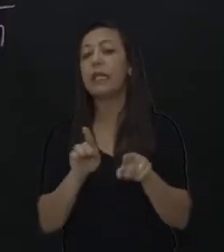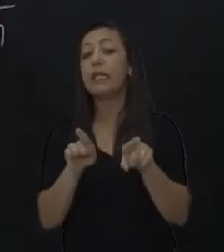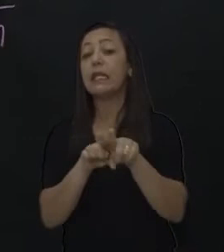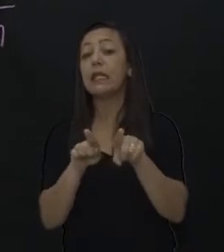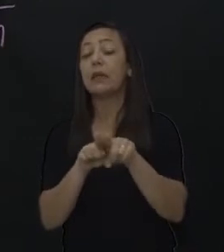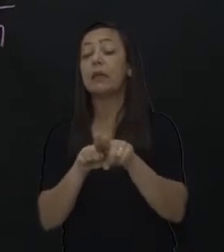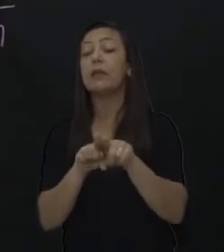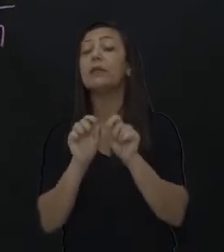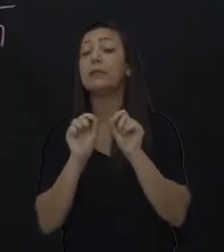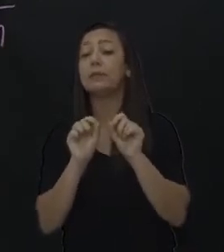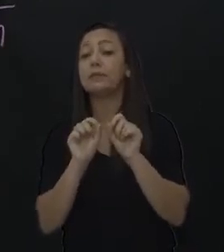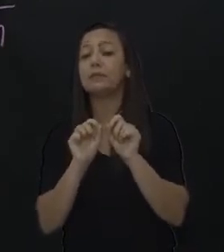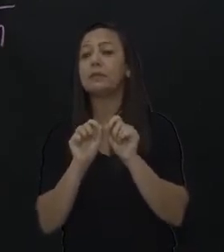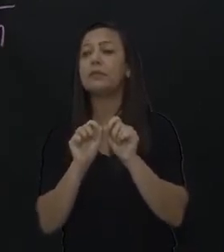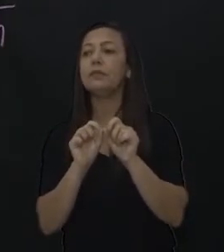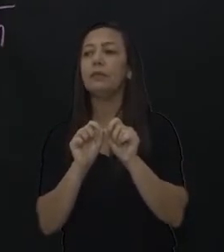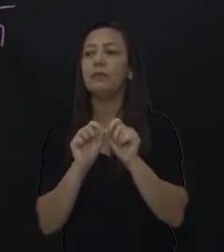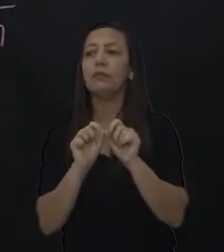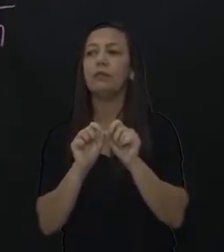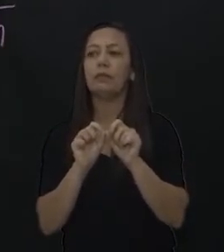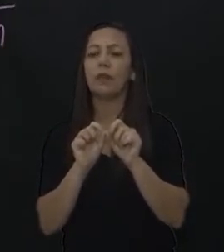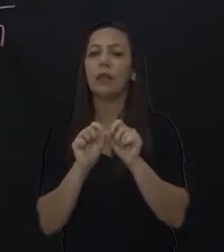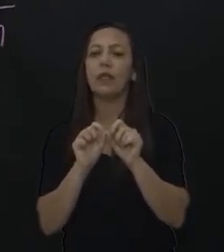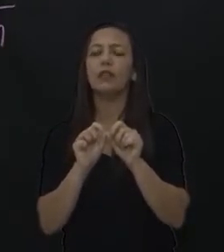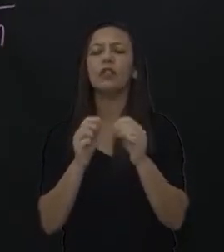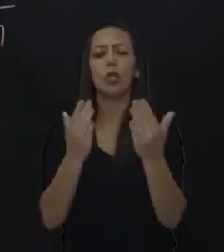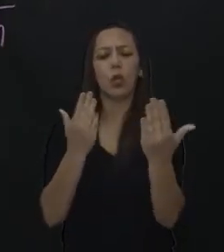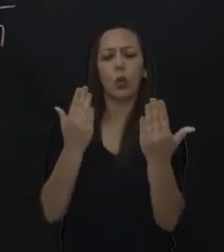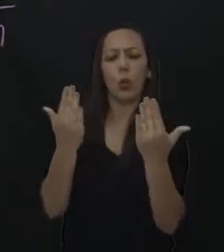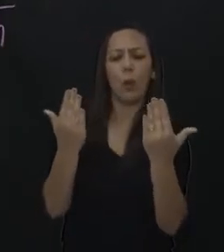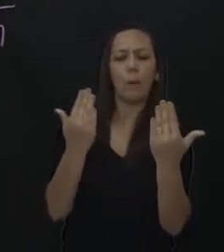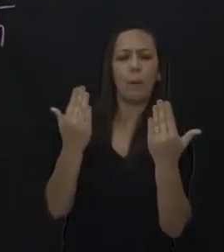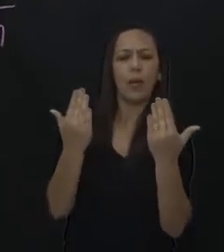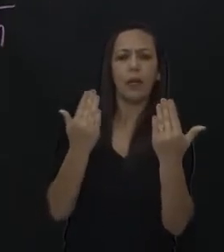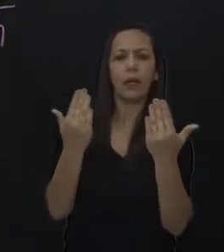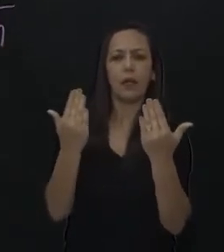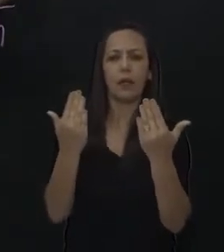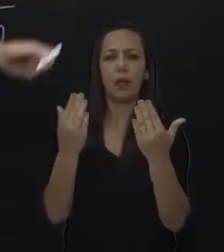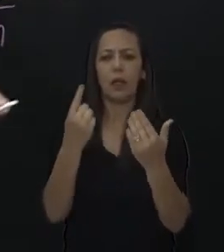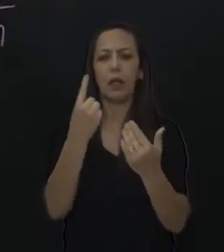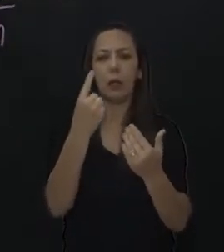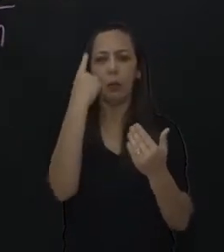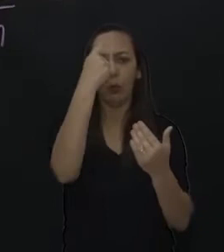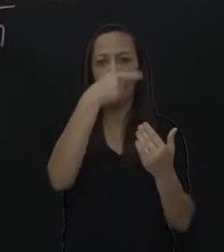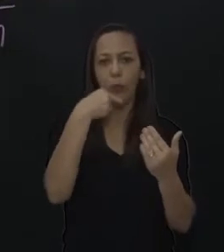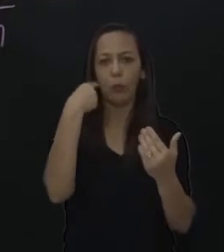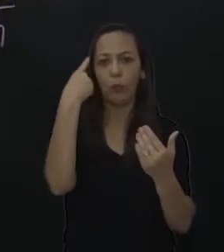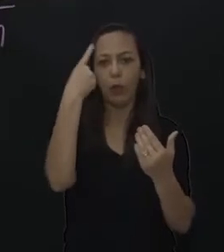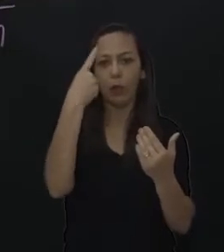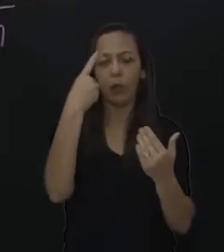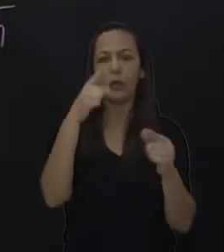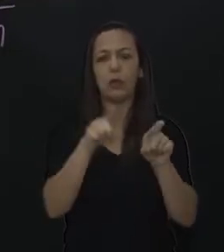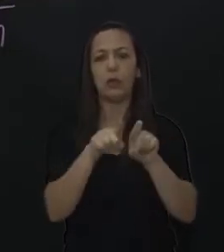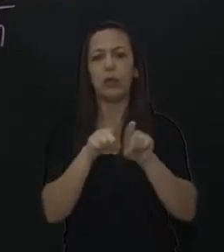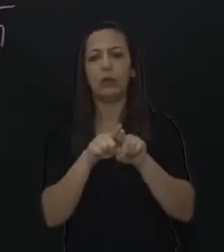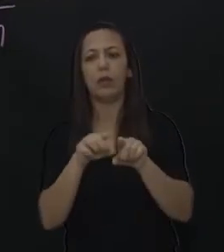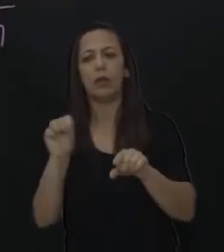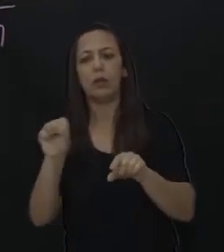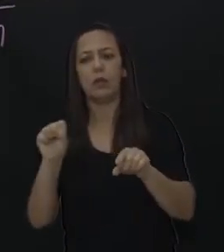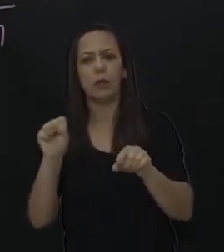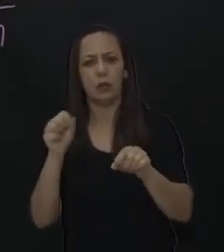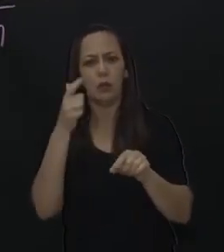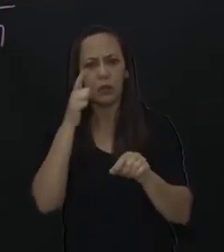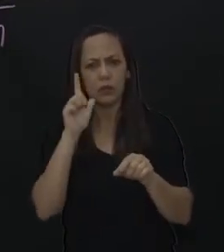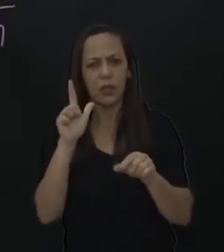coisa importante, nós conseguimos comparar, de repente, 1 hora com segundo?